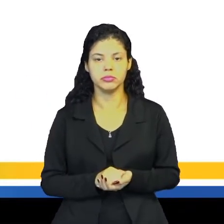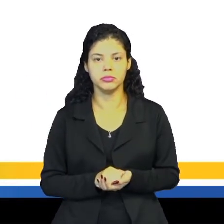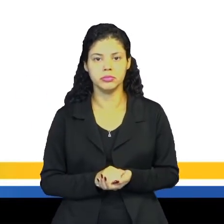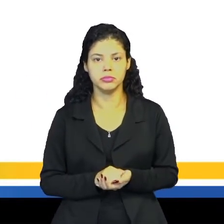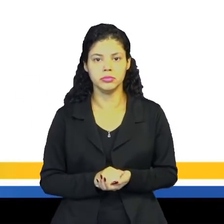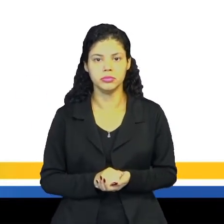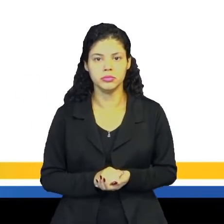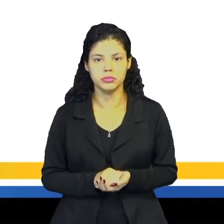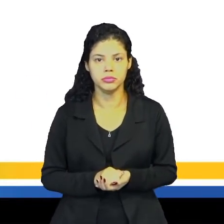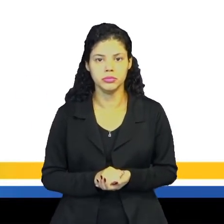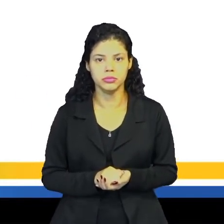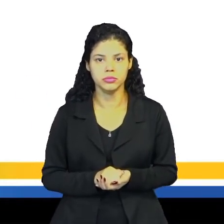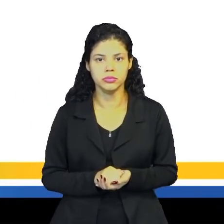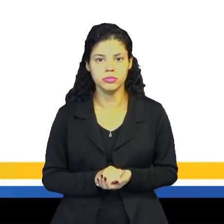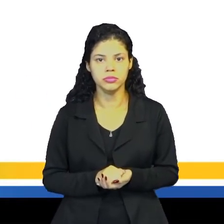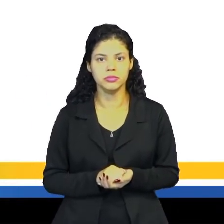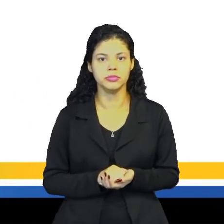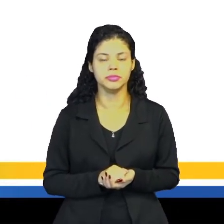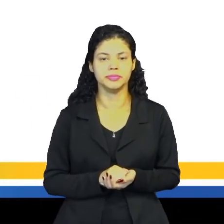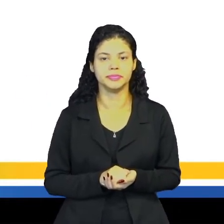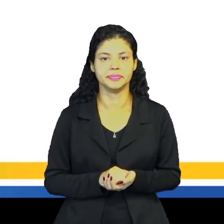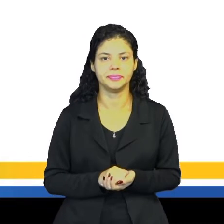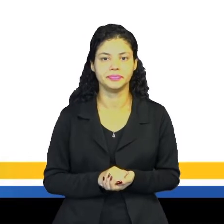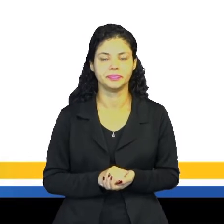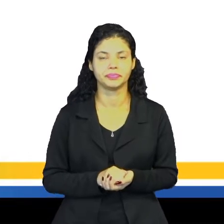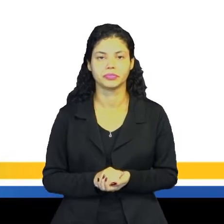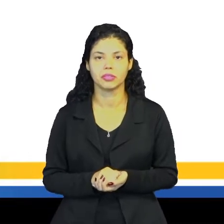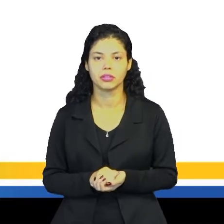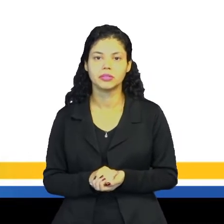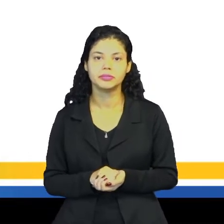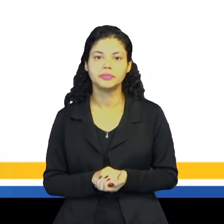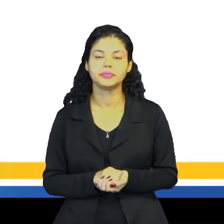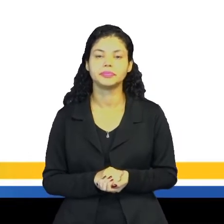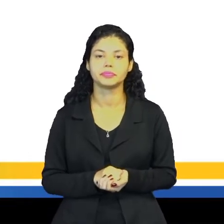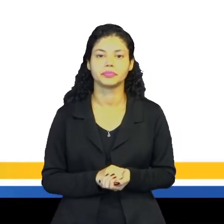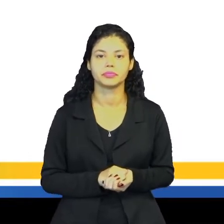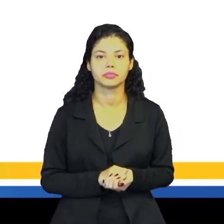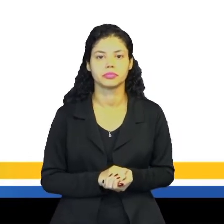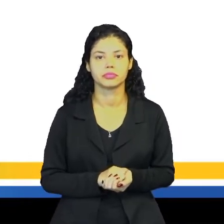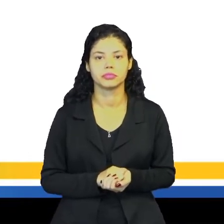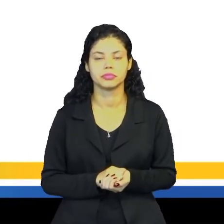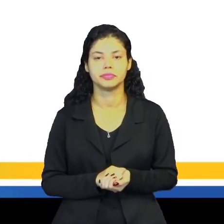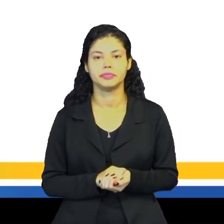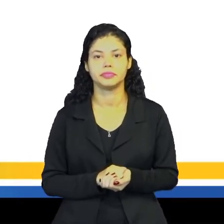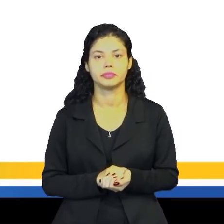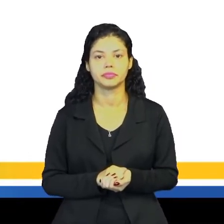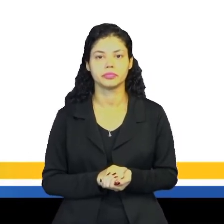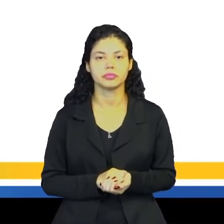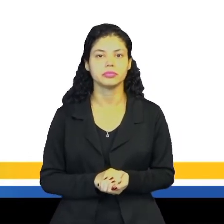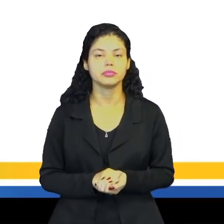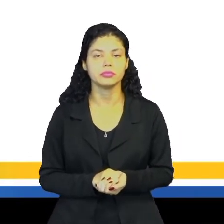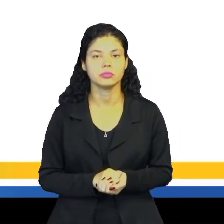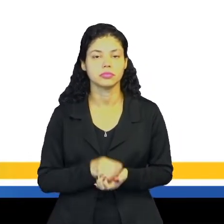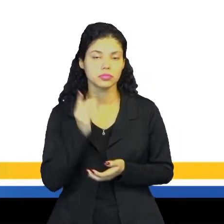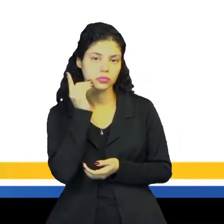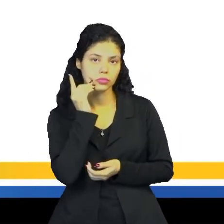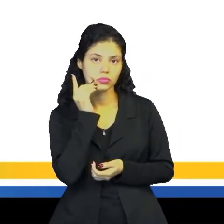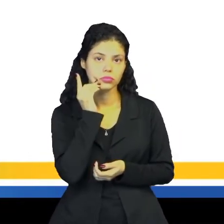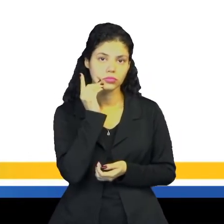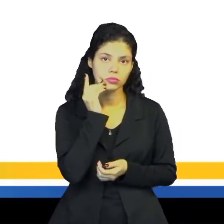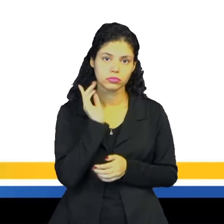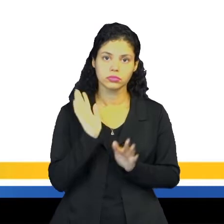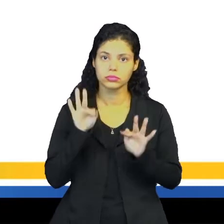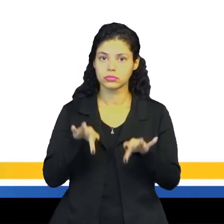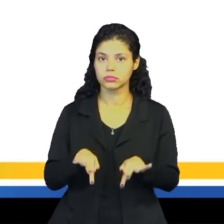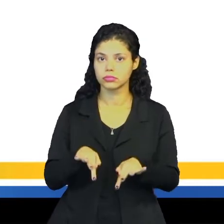preposition on. Sobre time, que é o tempo, nós iremos utilizar em days e weekend, no caso dias e fins